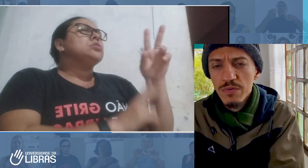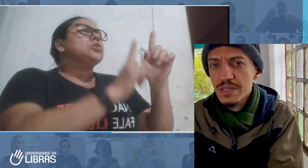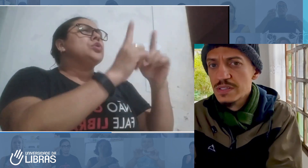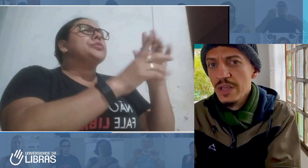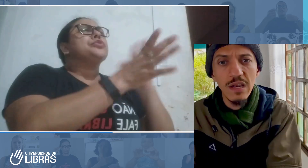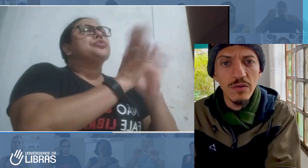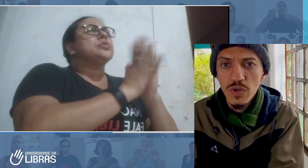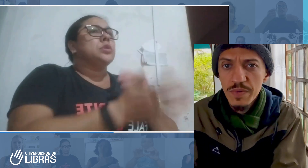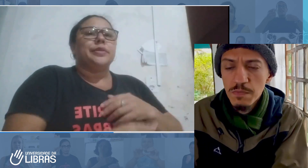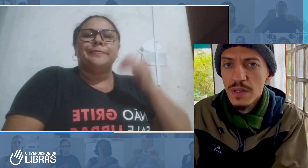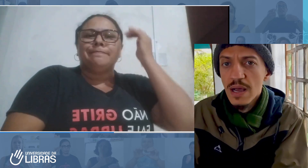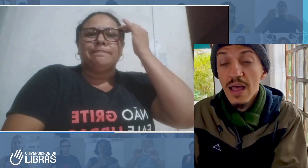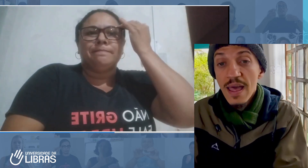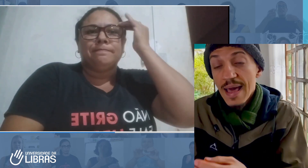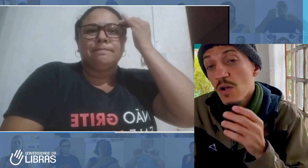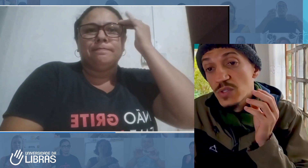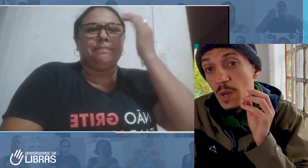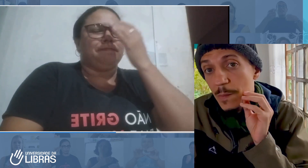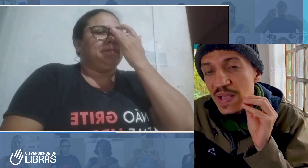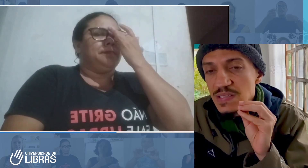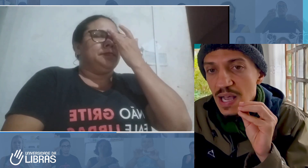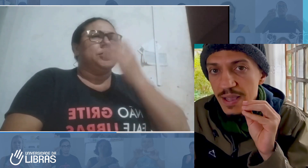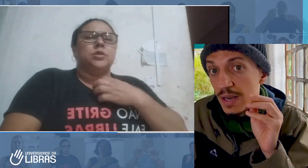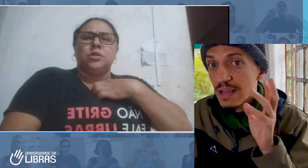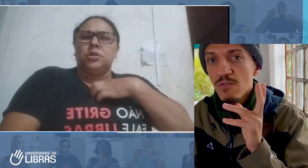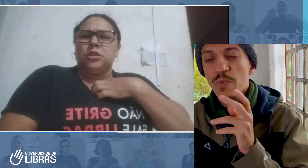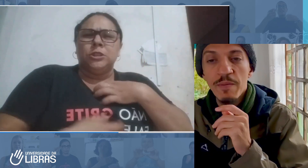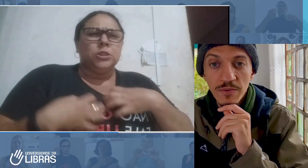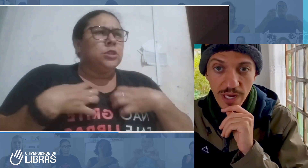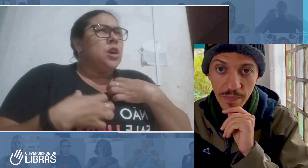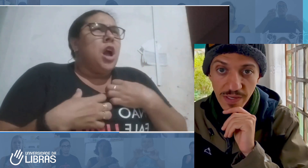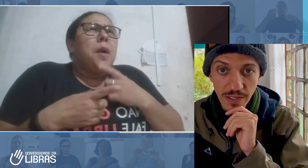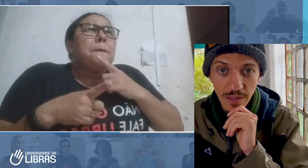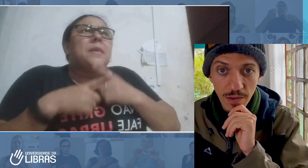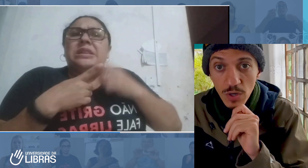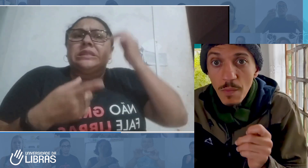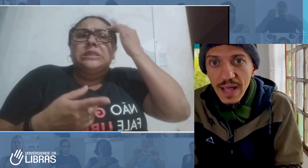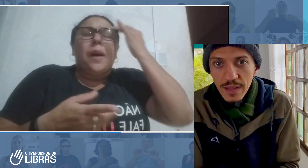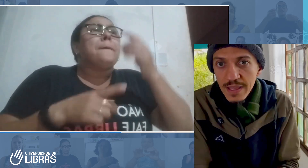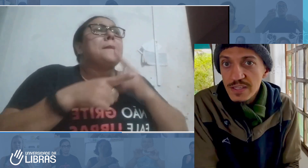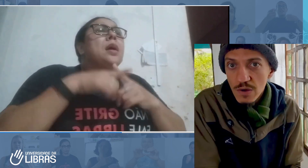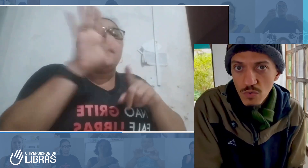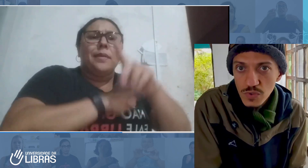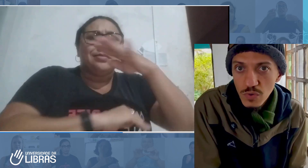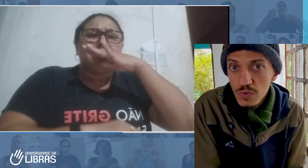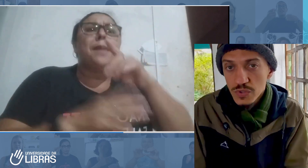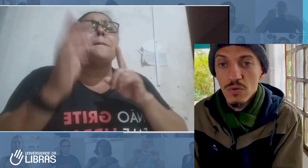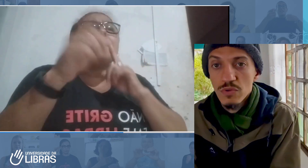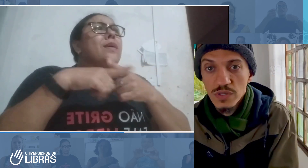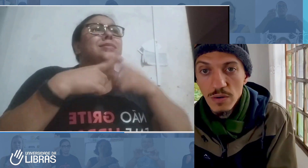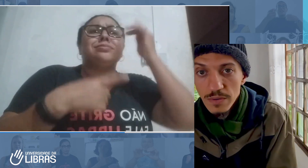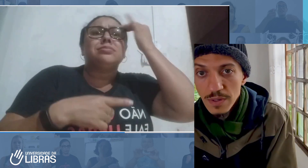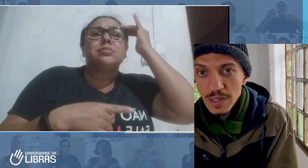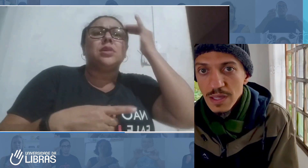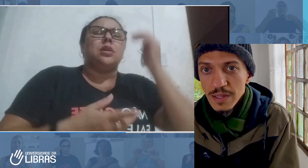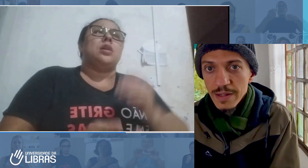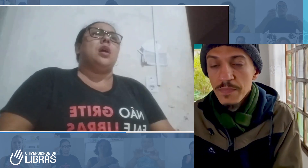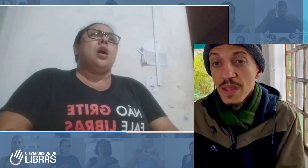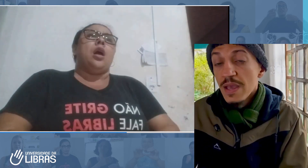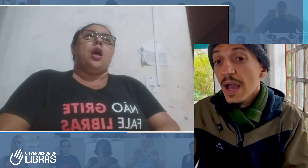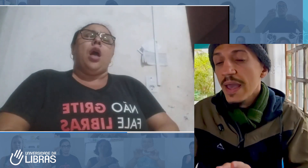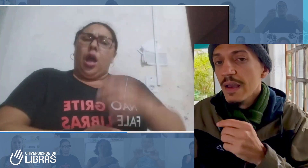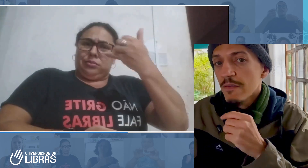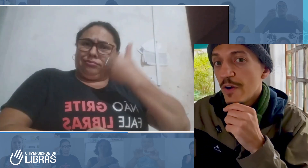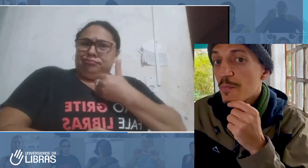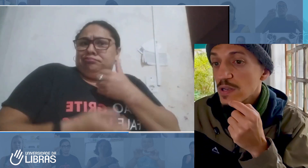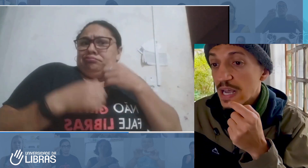isso acontecia, ele não soube explicar. Ela começou a pensar que ela estava com um problema de cabeça. E como é que ela entende alguns surdos e outros não? Né?